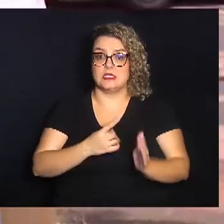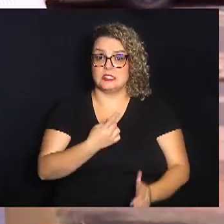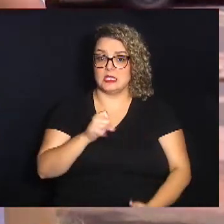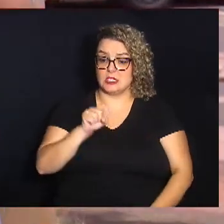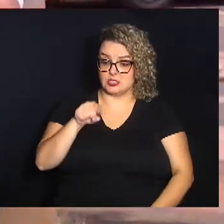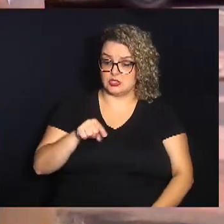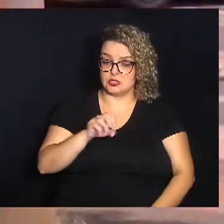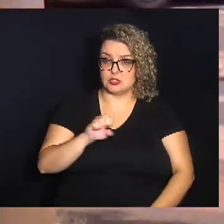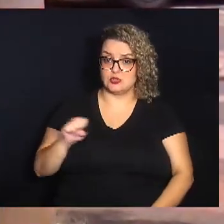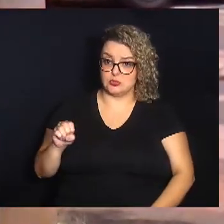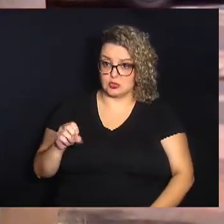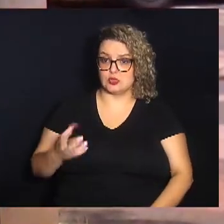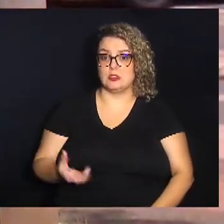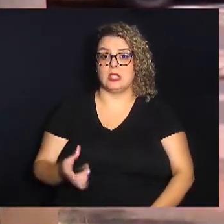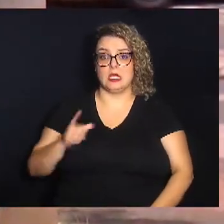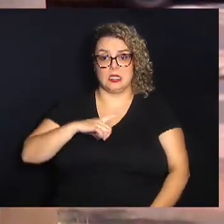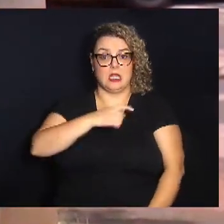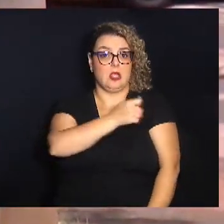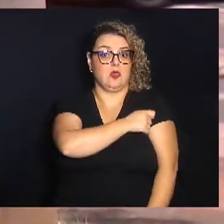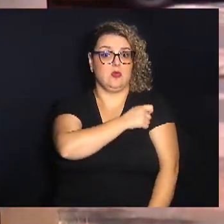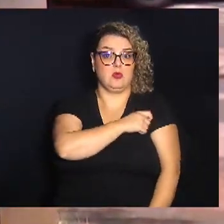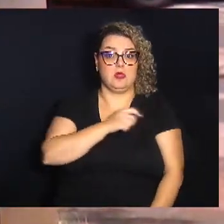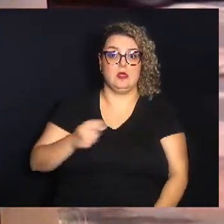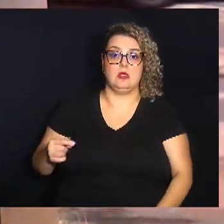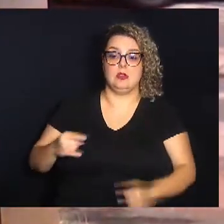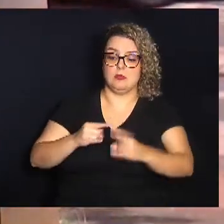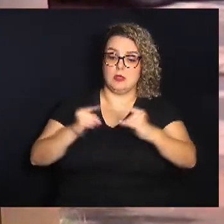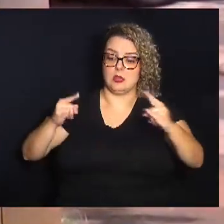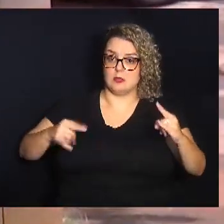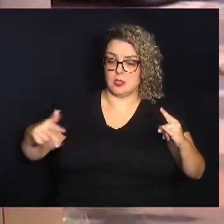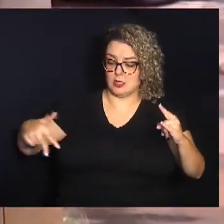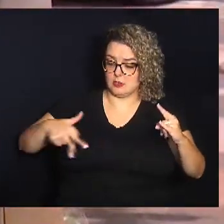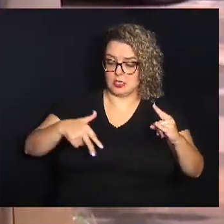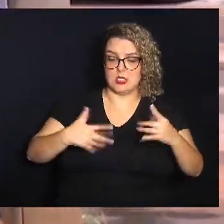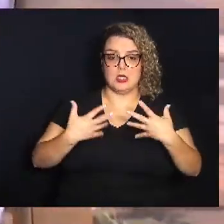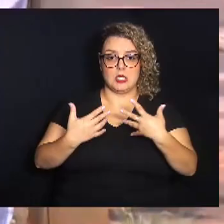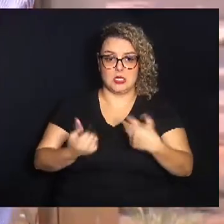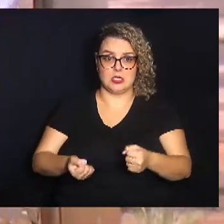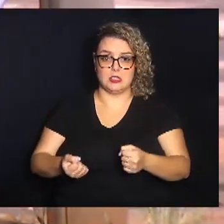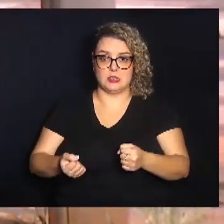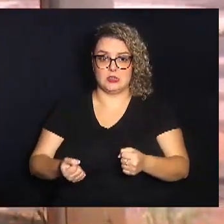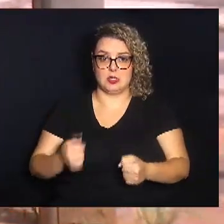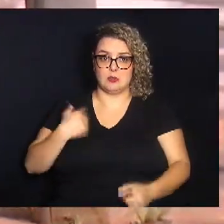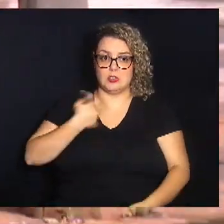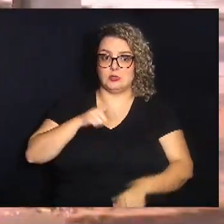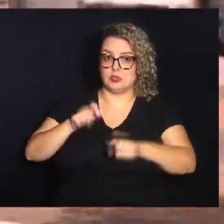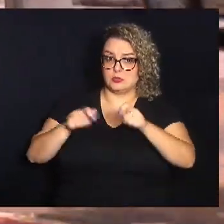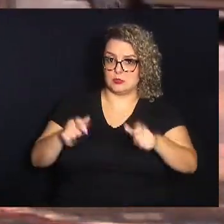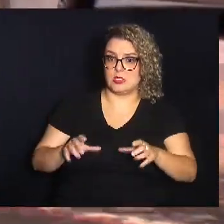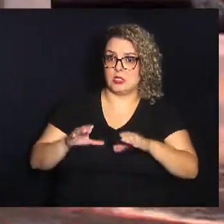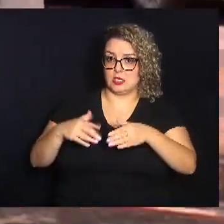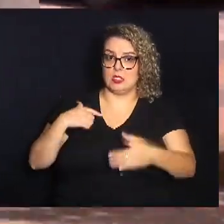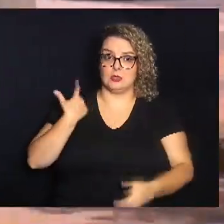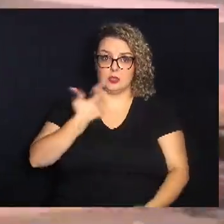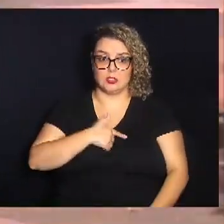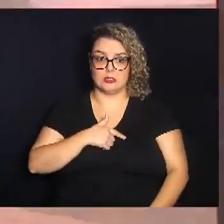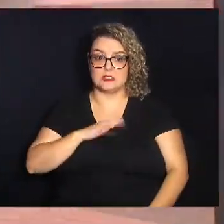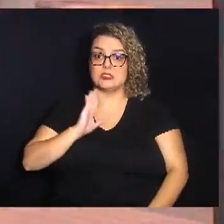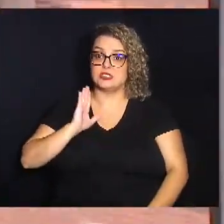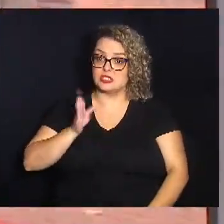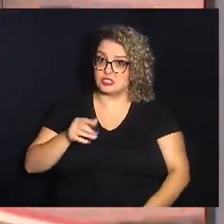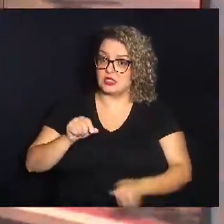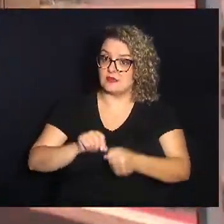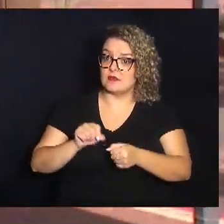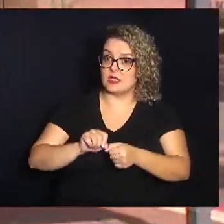horas, que nós temos alunos que vêm até a tenda, são recepcionados pelo nosso pessoal, pela nossa equipe, e já